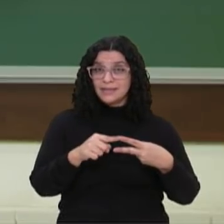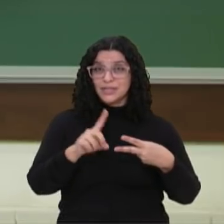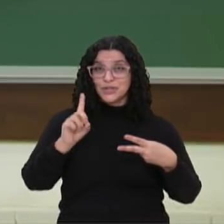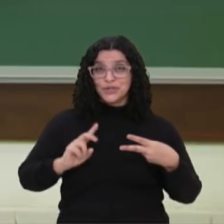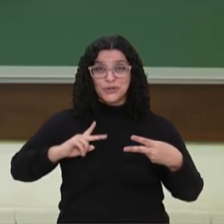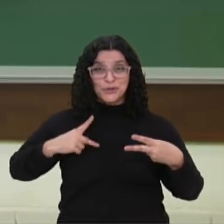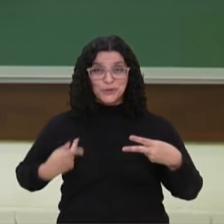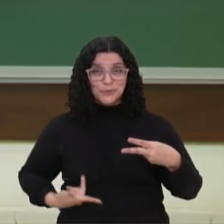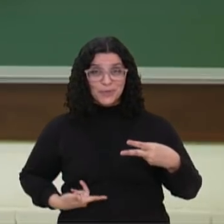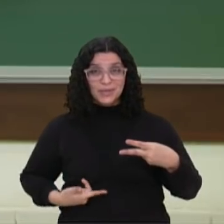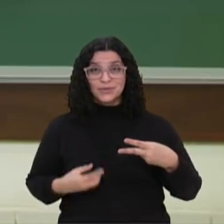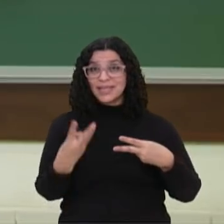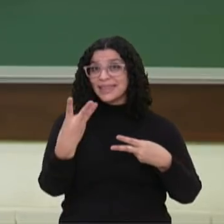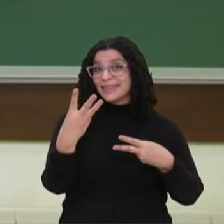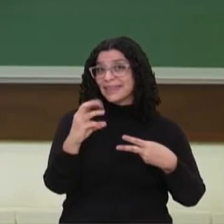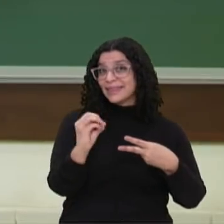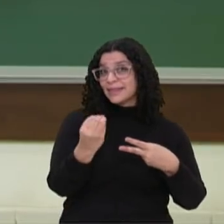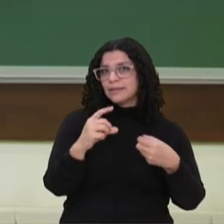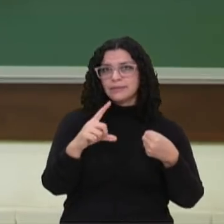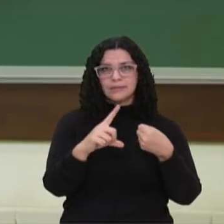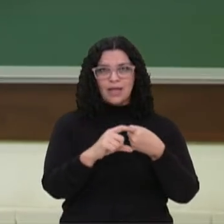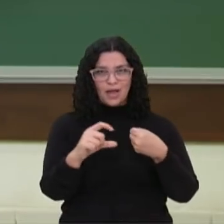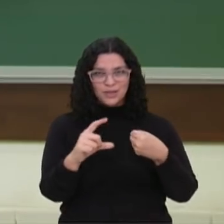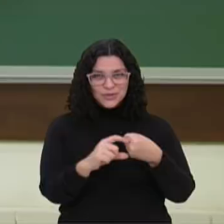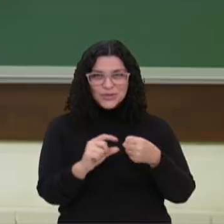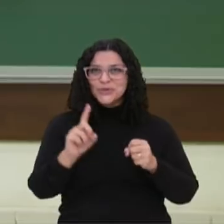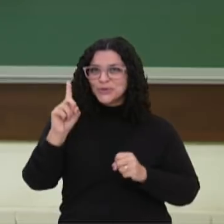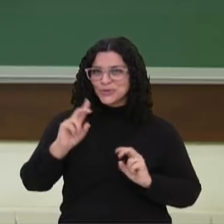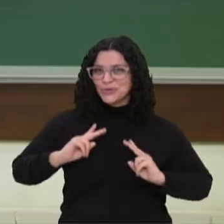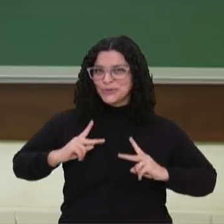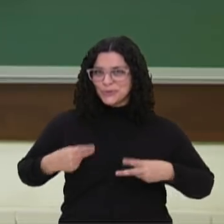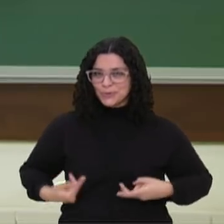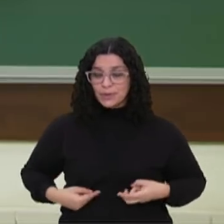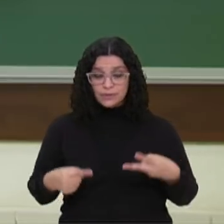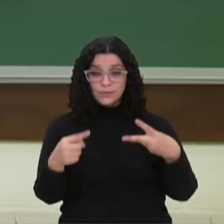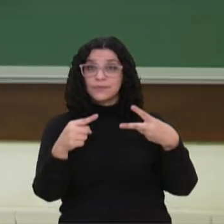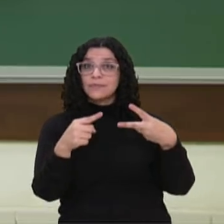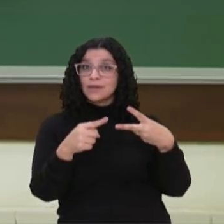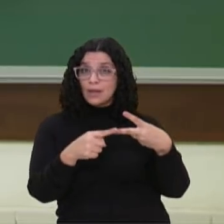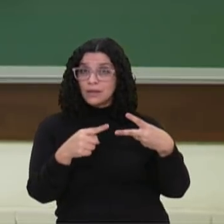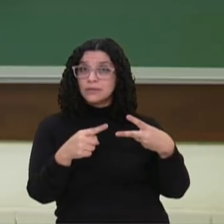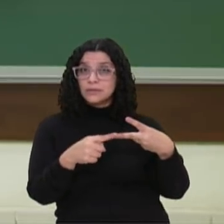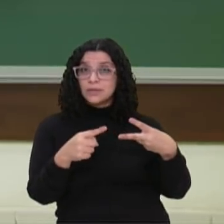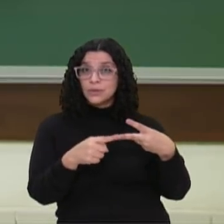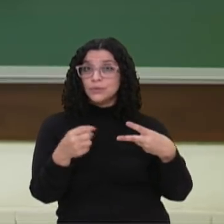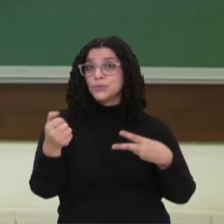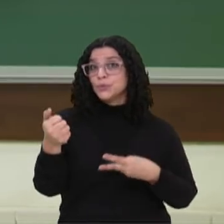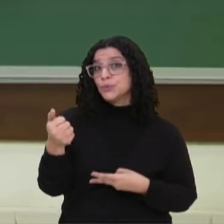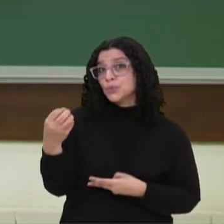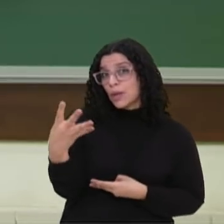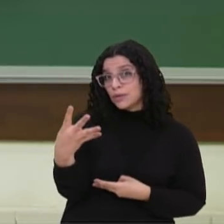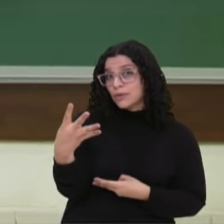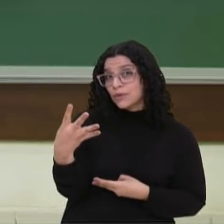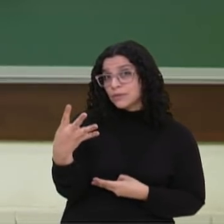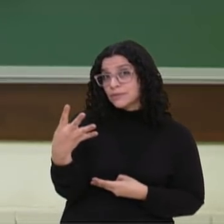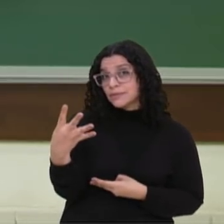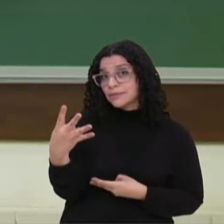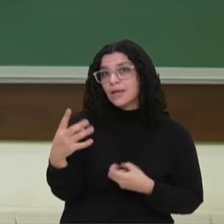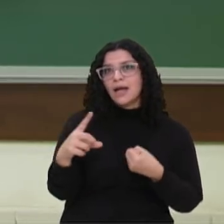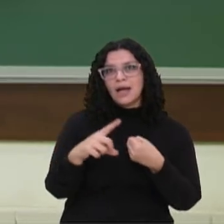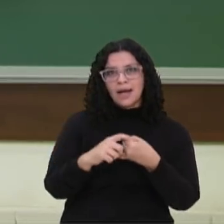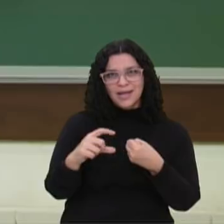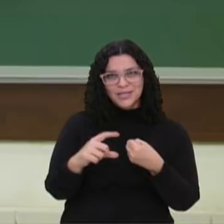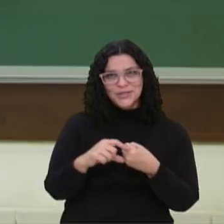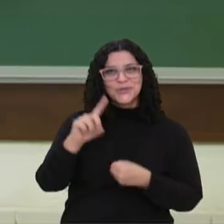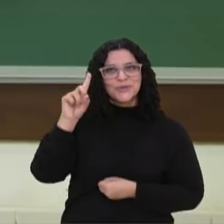30 artigos, certo? Que é lá do homem, né? Aí nós temos lá 14 artigos que é